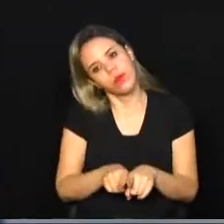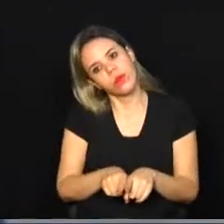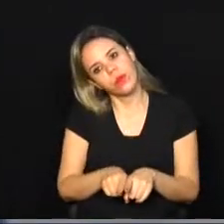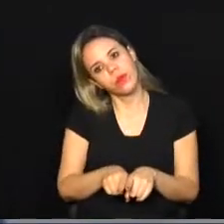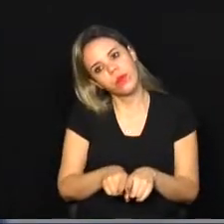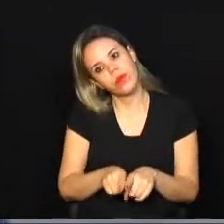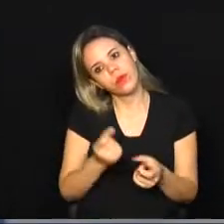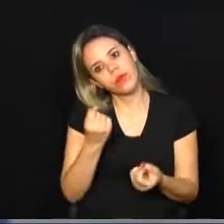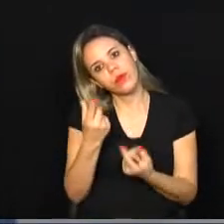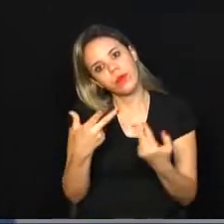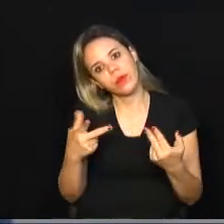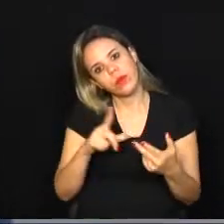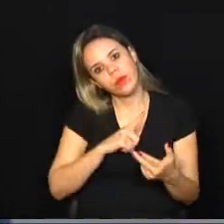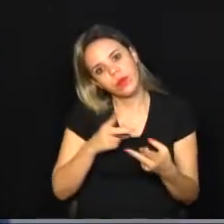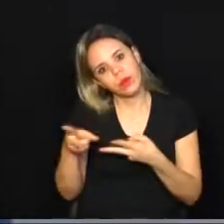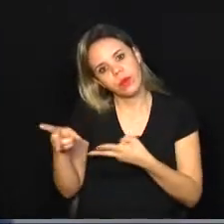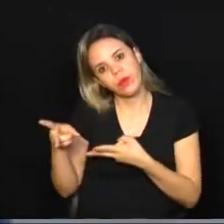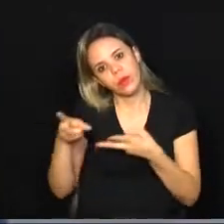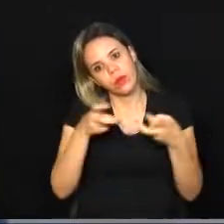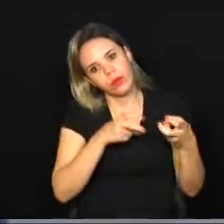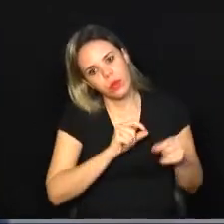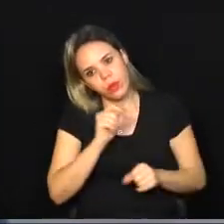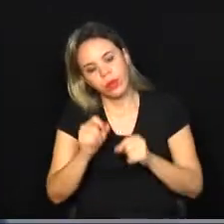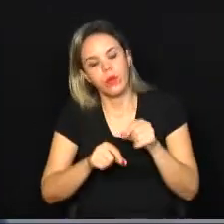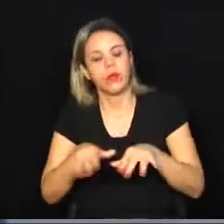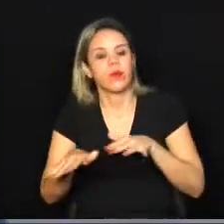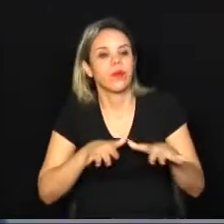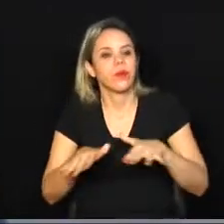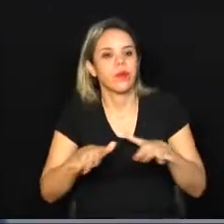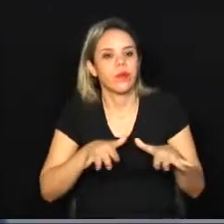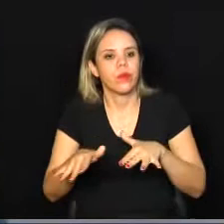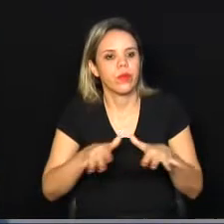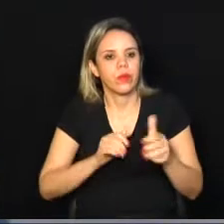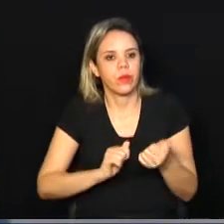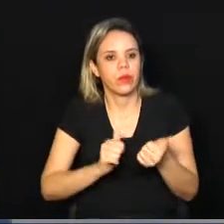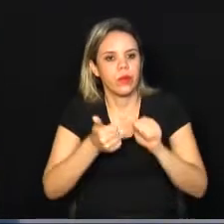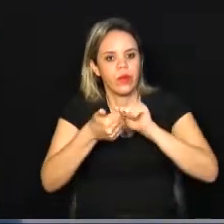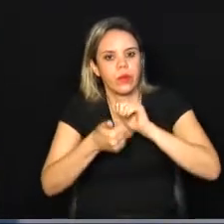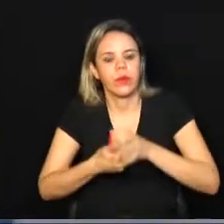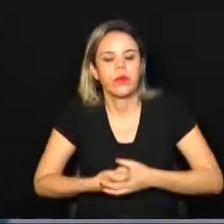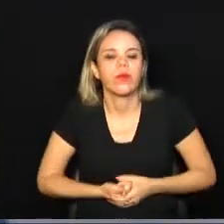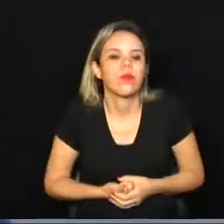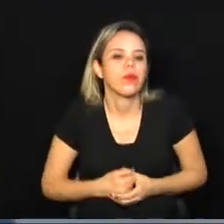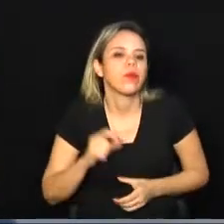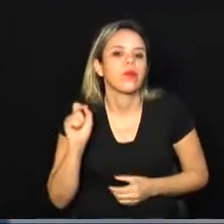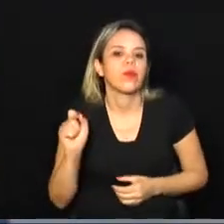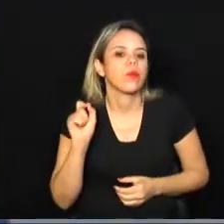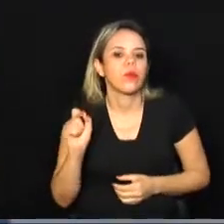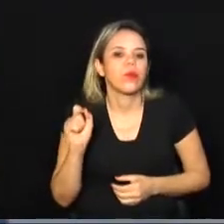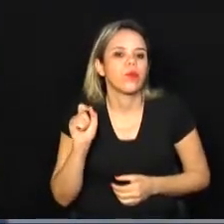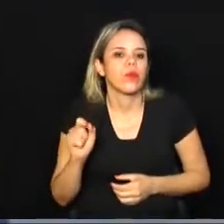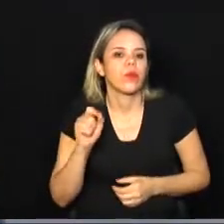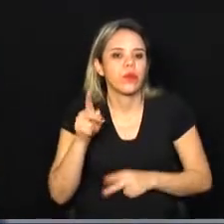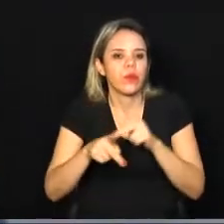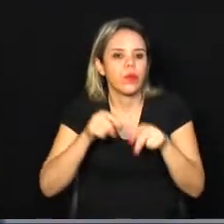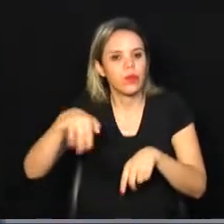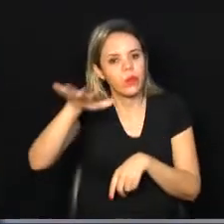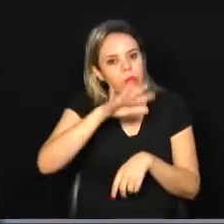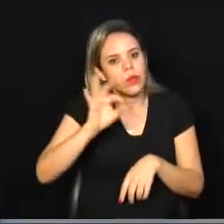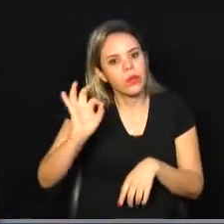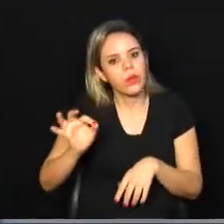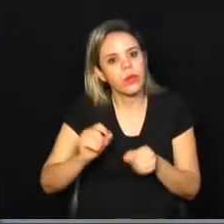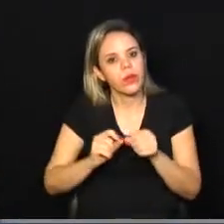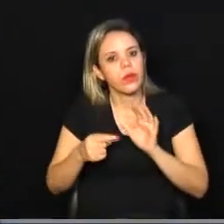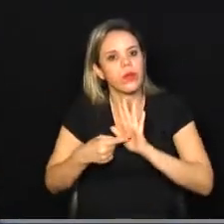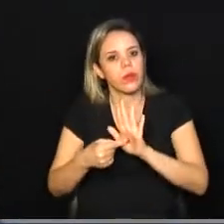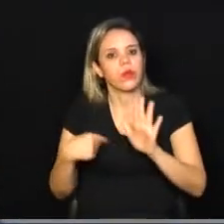uma das coisas que eu tenho observado, né, com esse movimento dessas atletas, é que essa geração, de certa forma, está